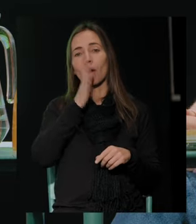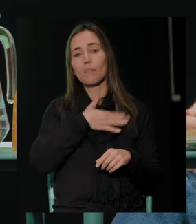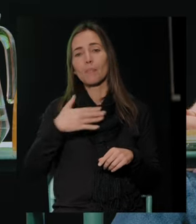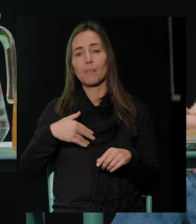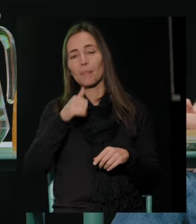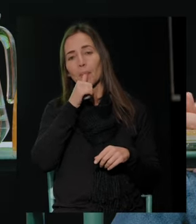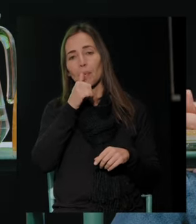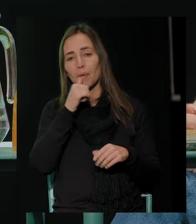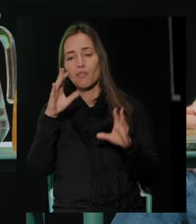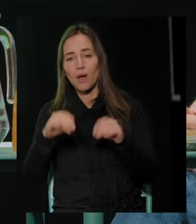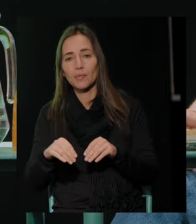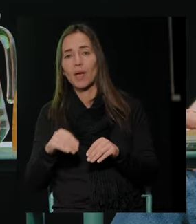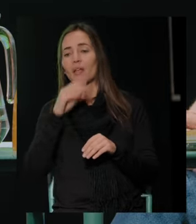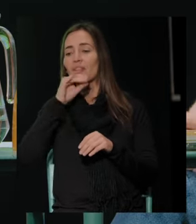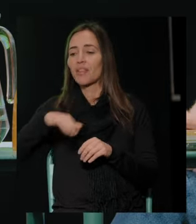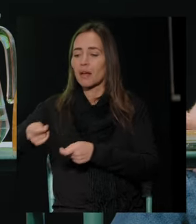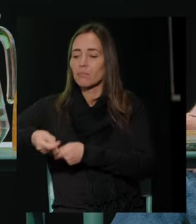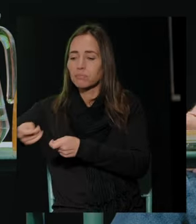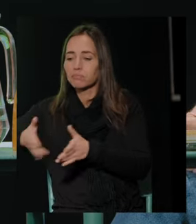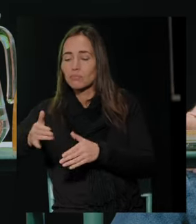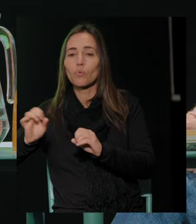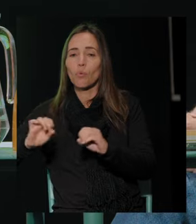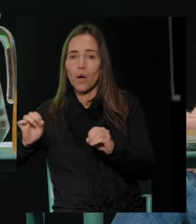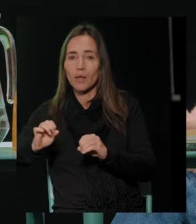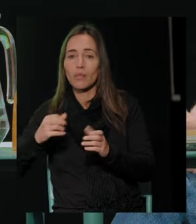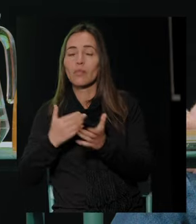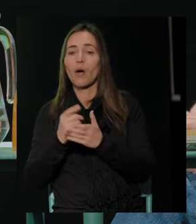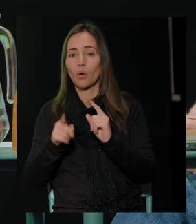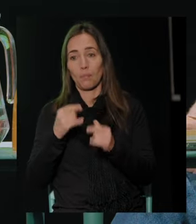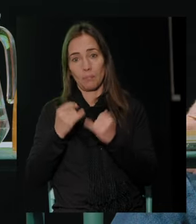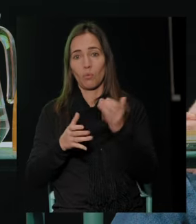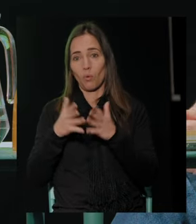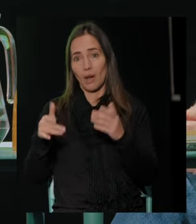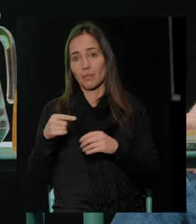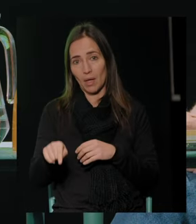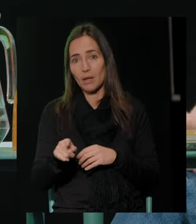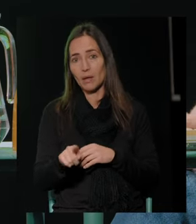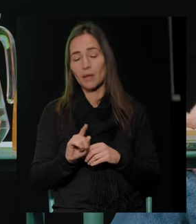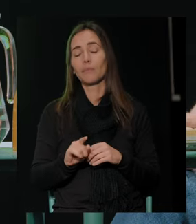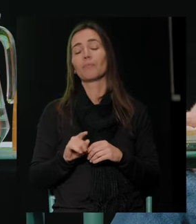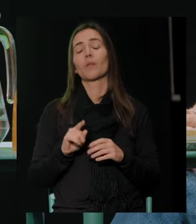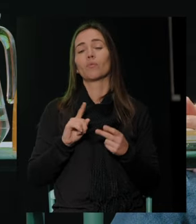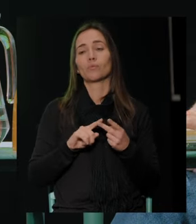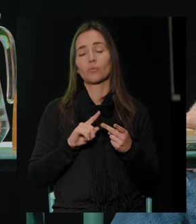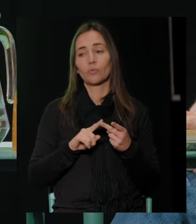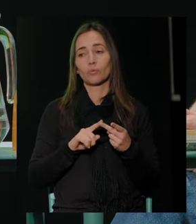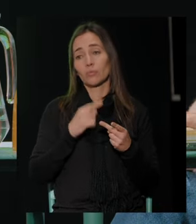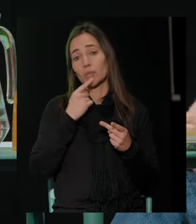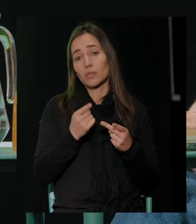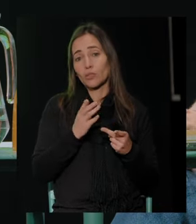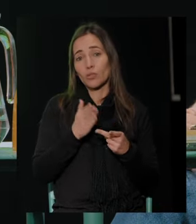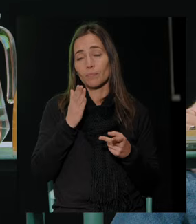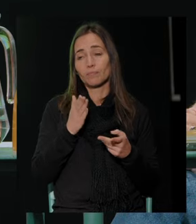arável, no que é que isto se vai traduzir? Portanto, há um risco real de ecofascismo nesse sentido. E o segundo é... o de simplesmente dizer,